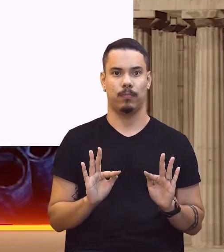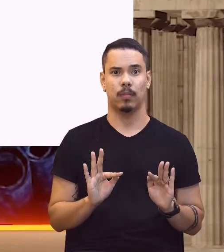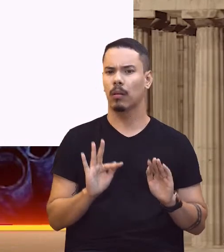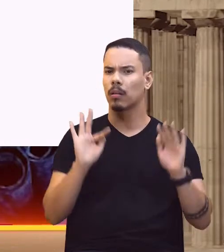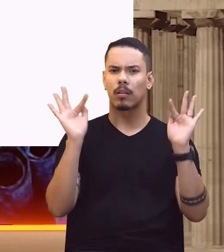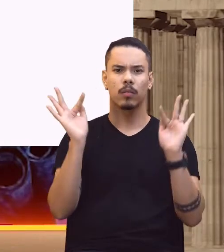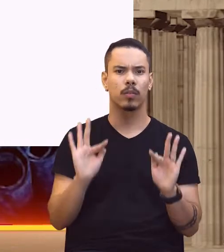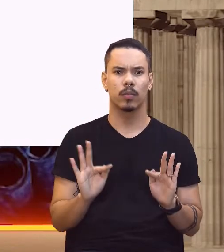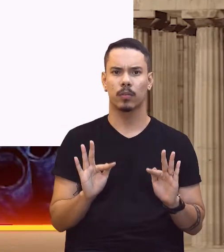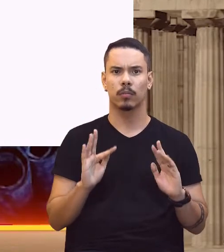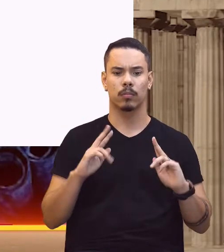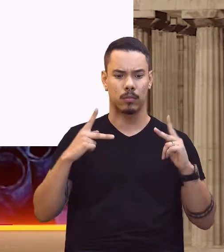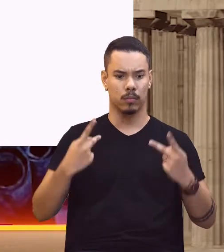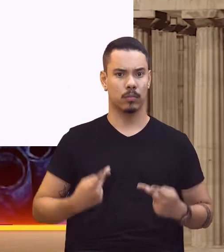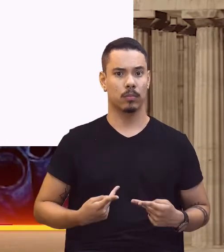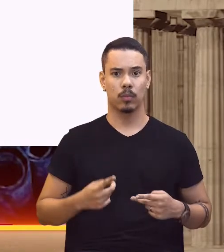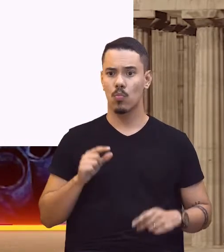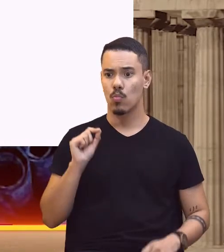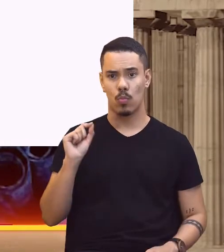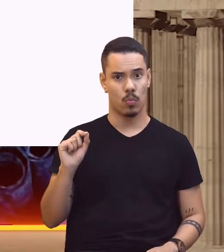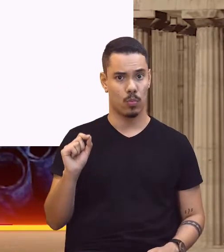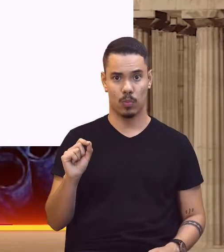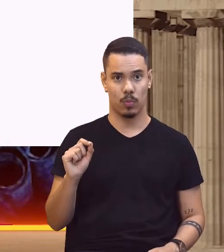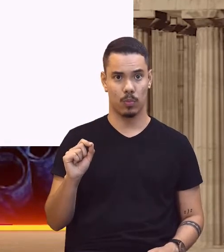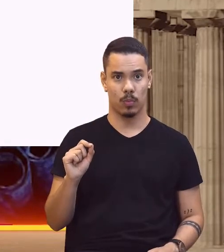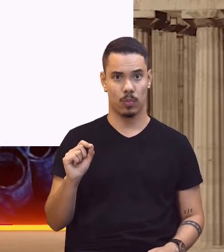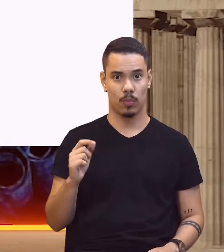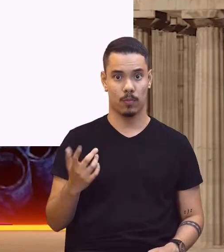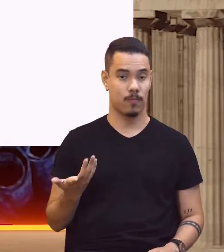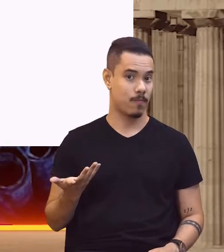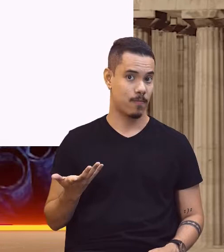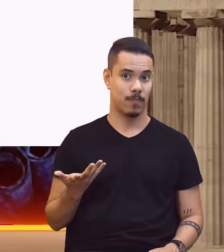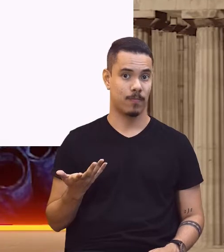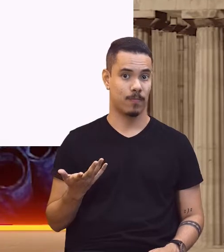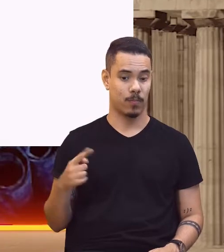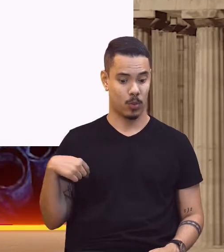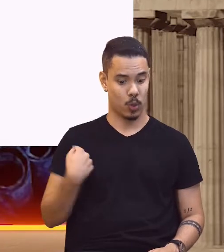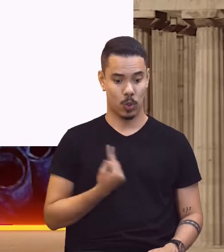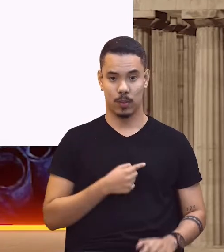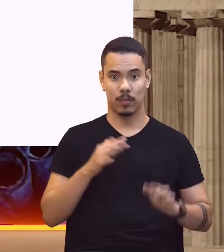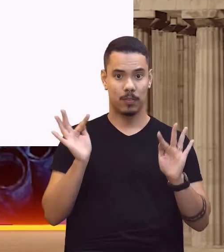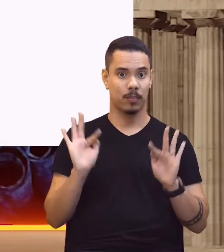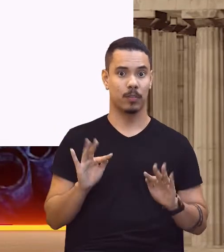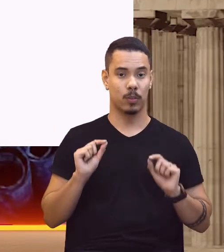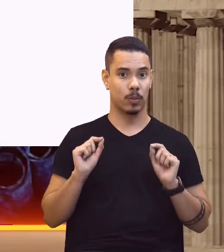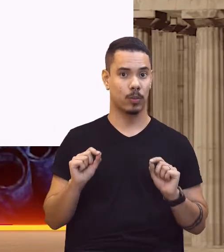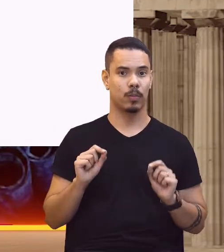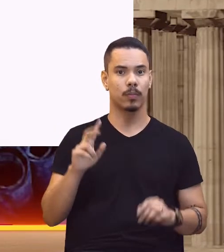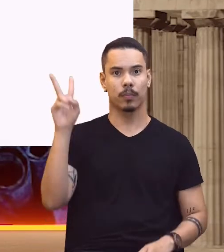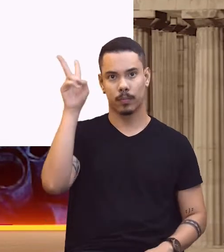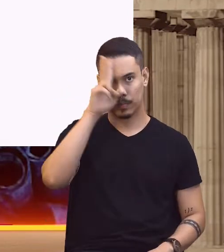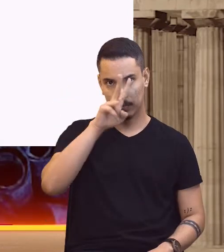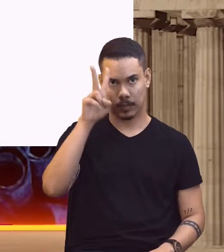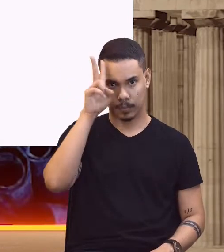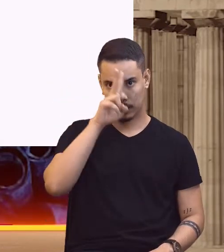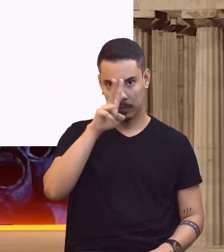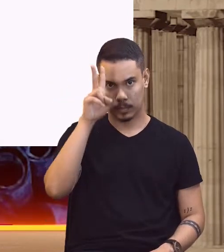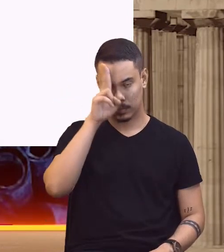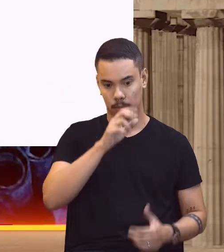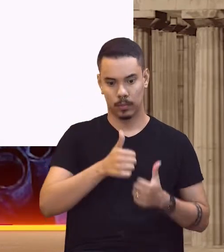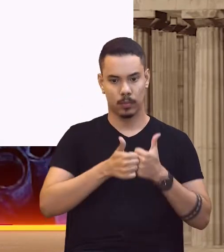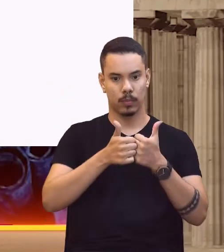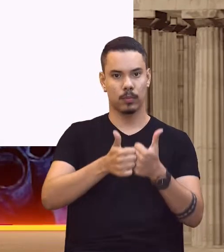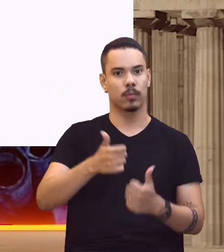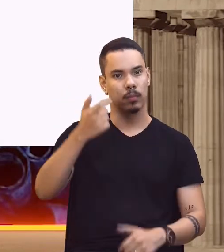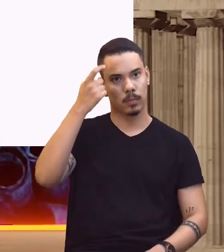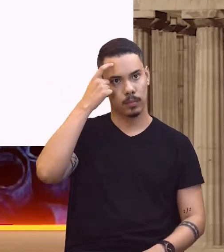do homem está em quê? Em que está a nossa felicidade? Lembrando que, de acordo com o pensamento